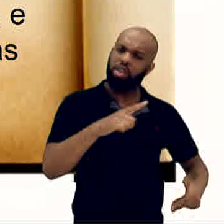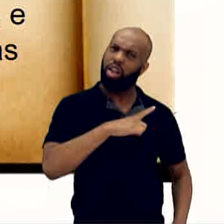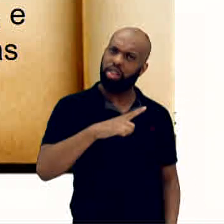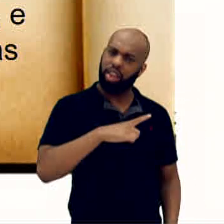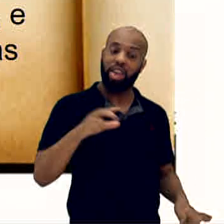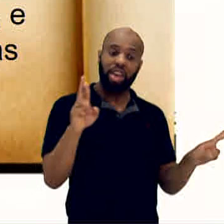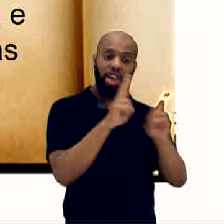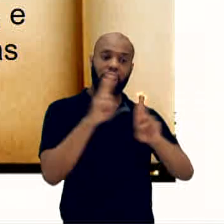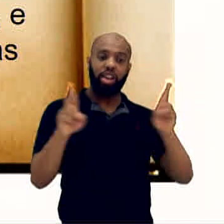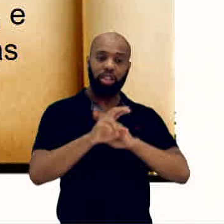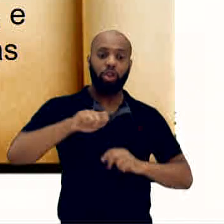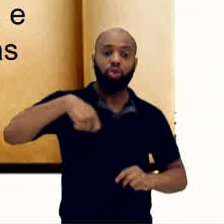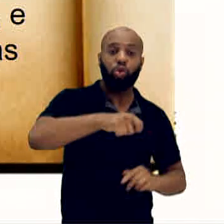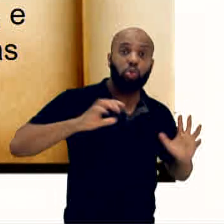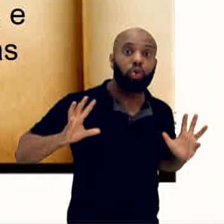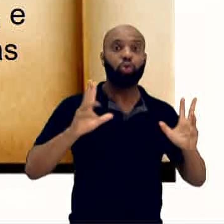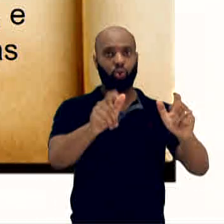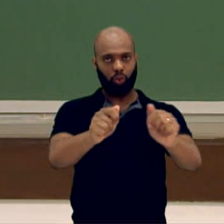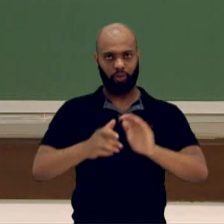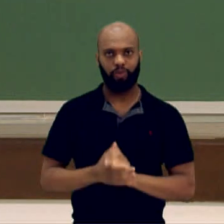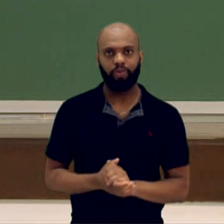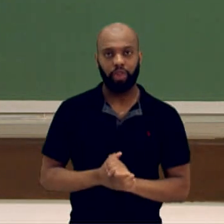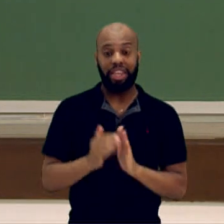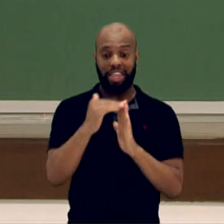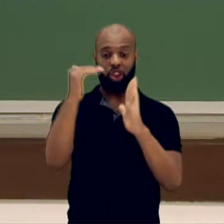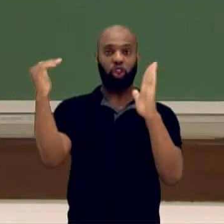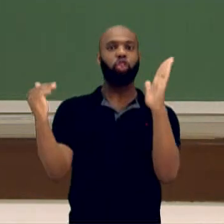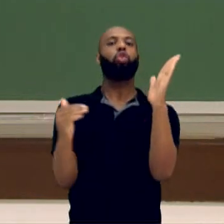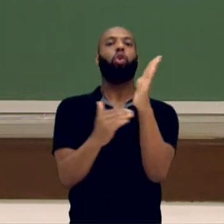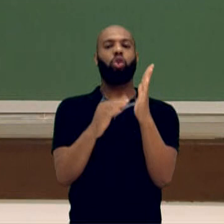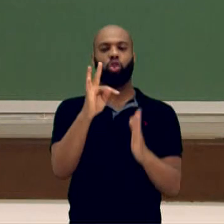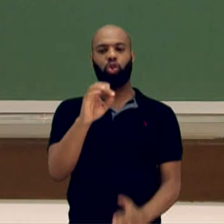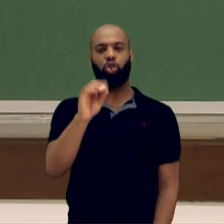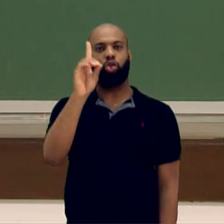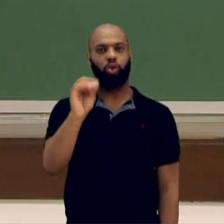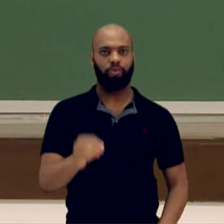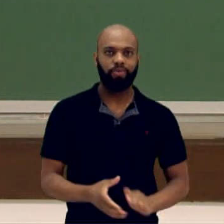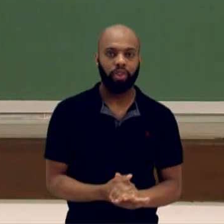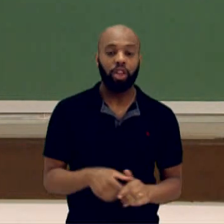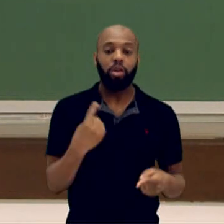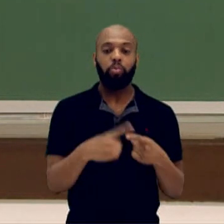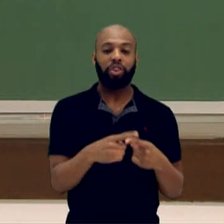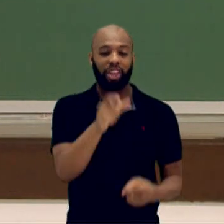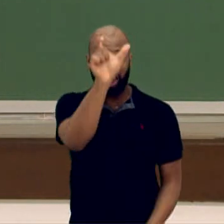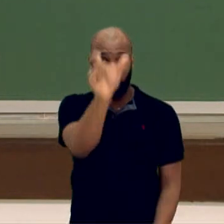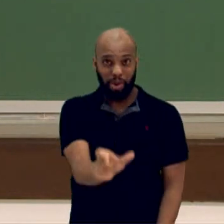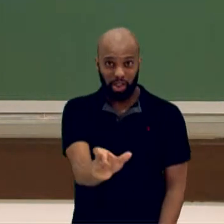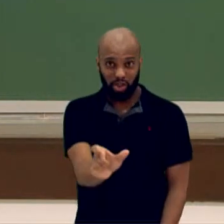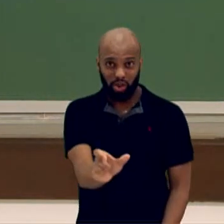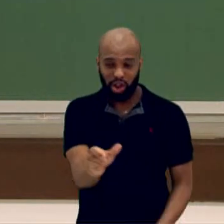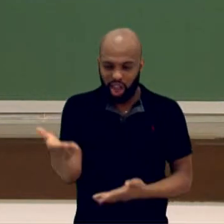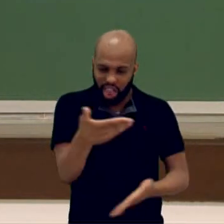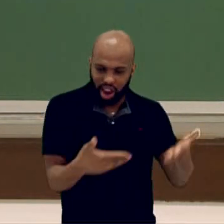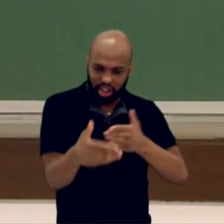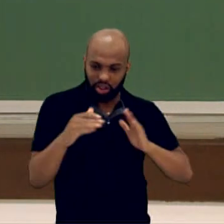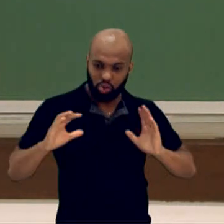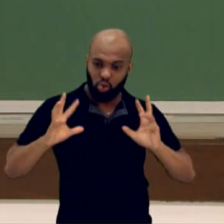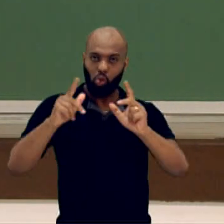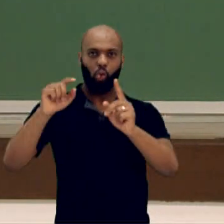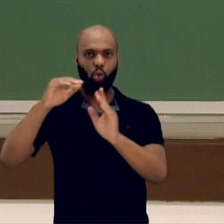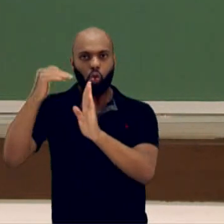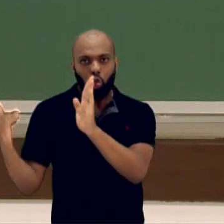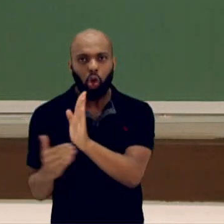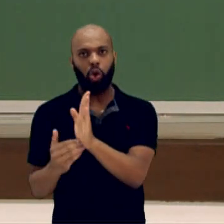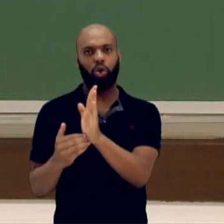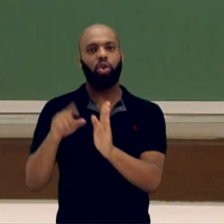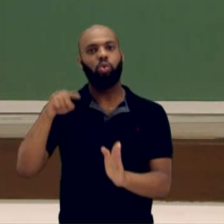com o todo. Essa ideia da relação do indivíduo com o todo, tá, é uma ideia bem marcante do